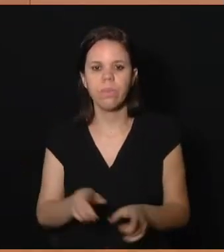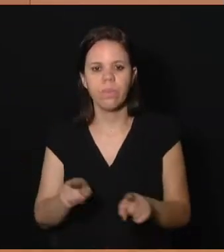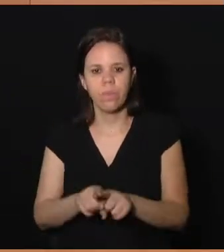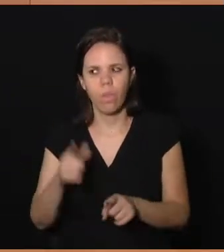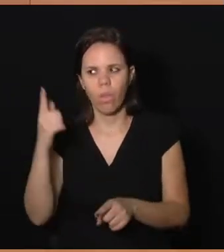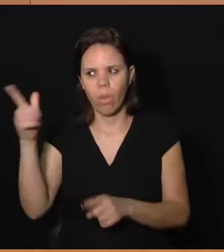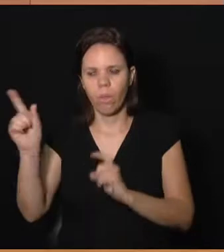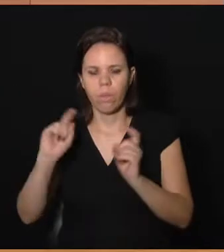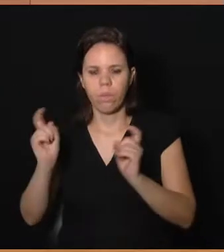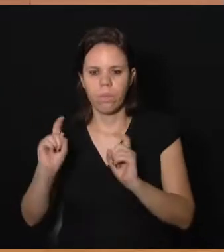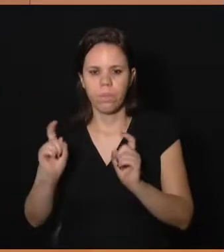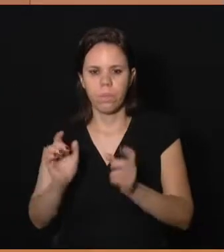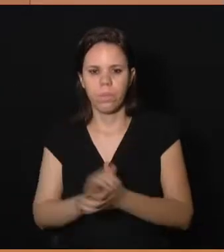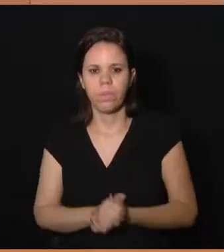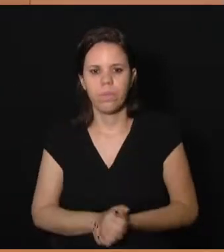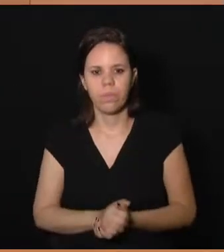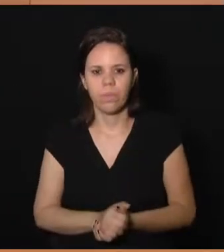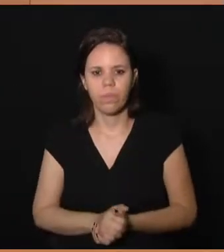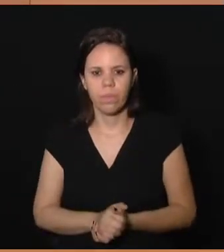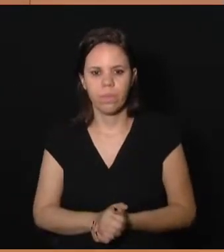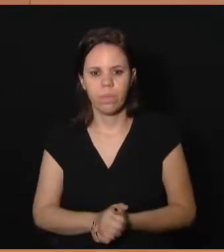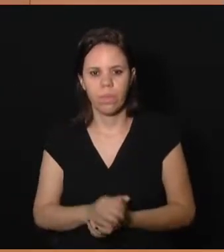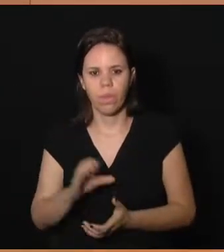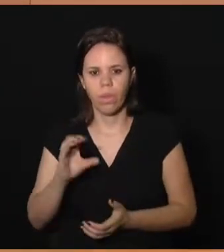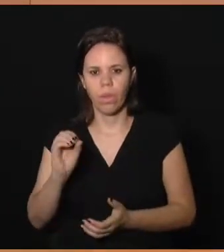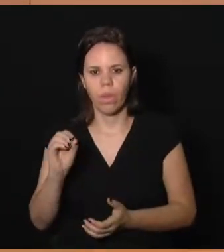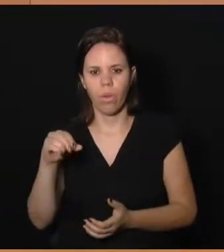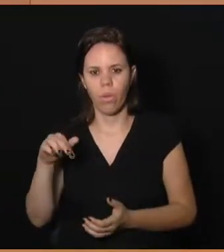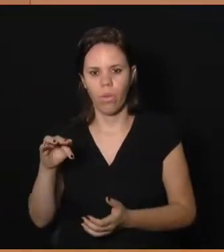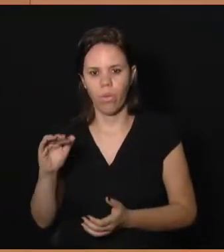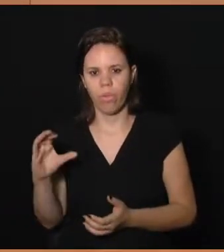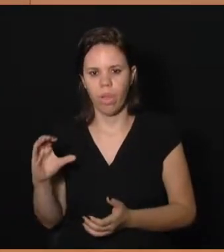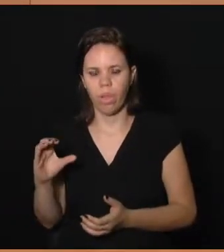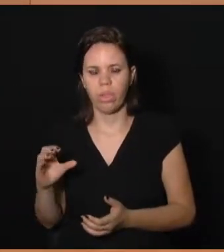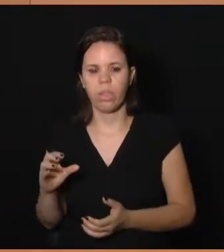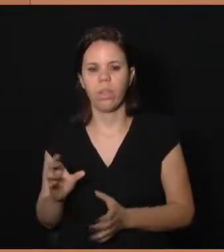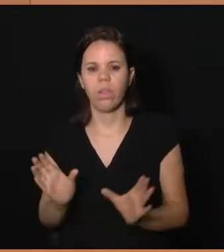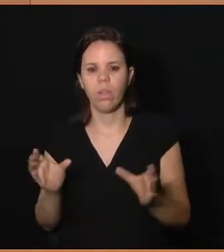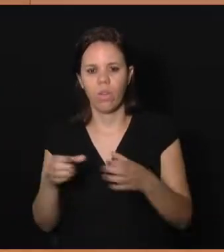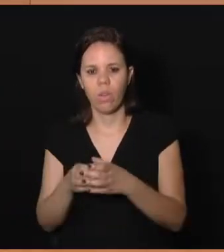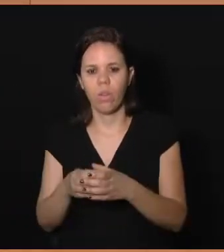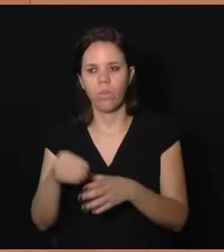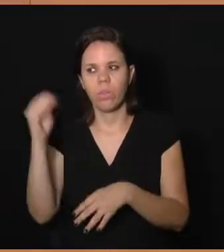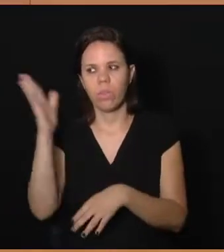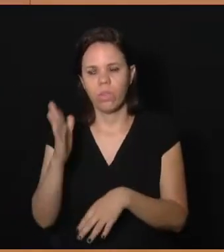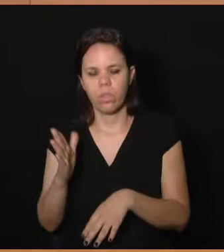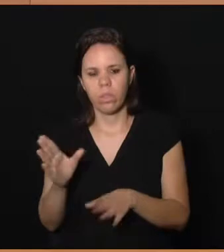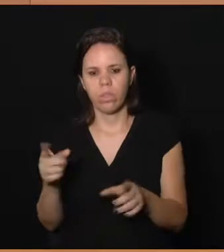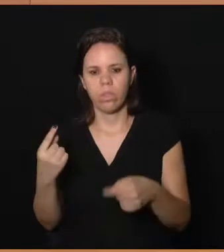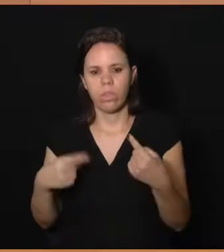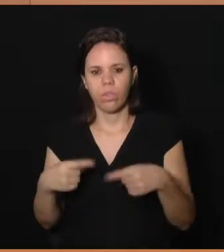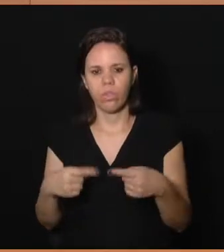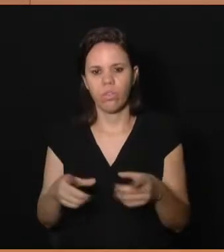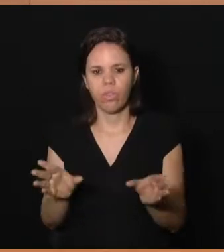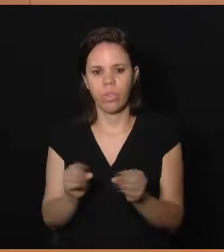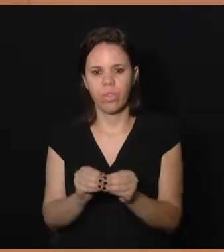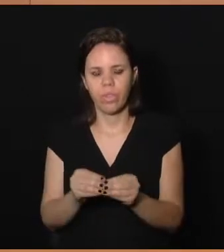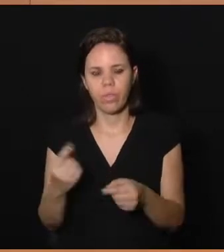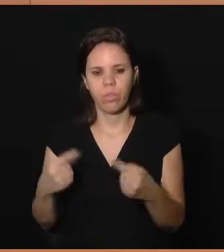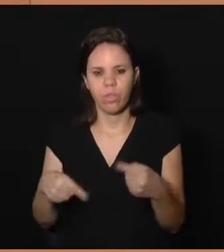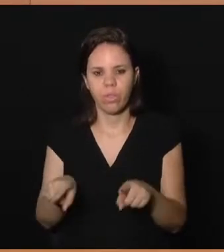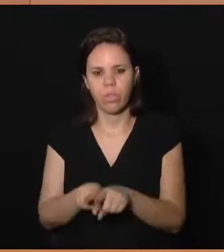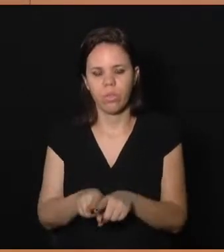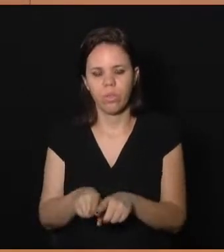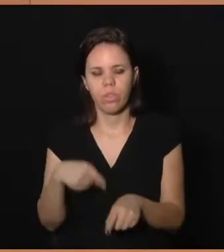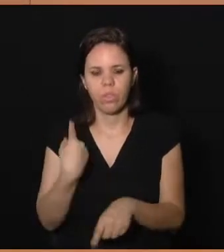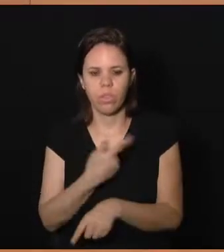outra reunião, né, que é chamado CONFAC, que é o Comitê Nacional, para discutir e definir essas políticas. Localmente,